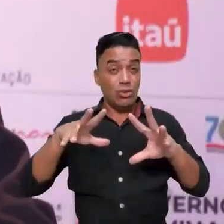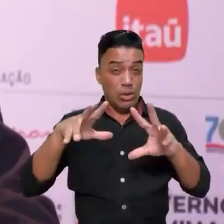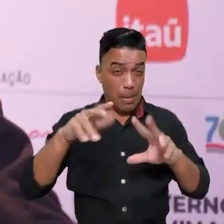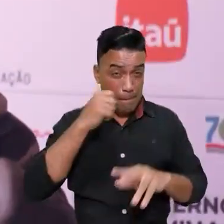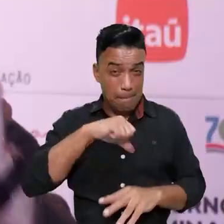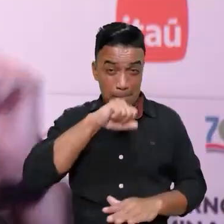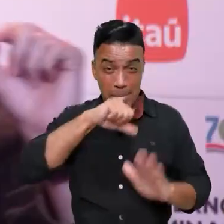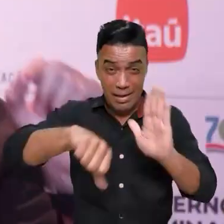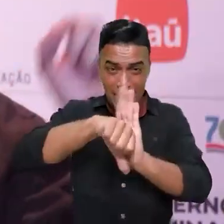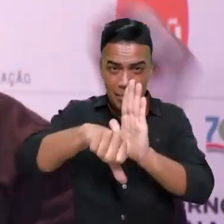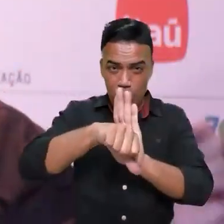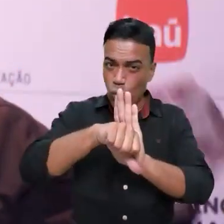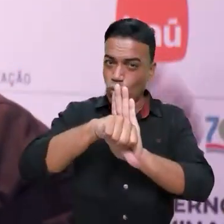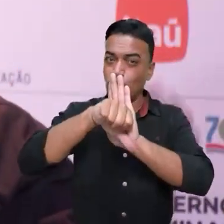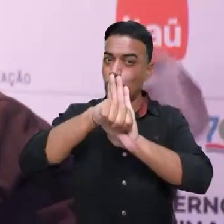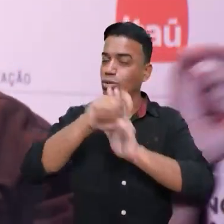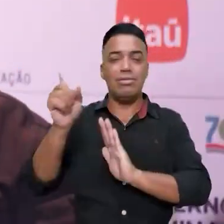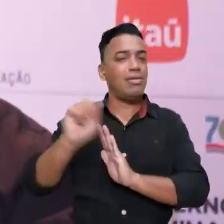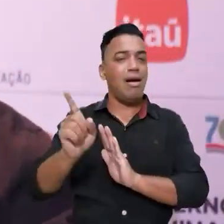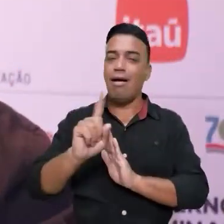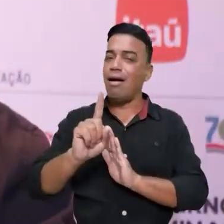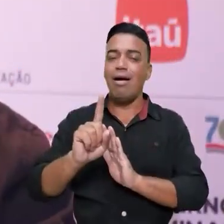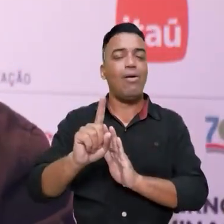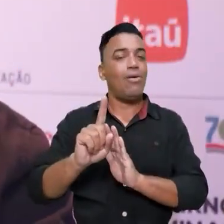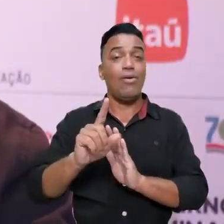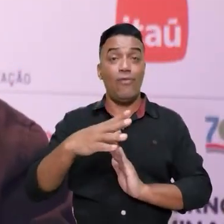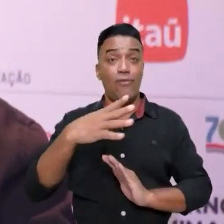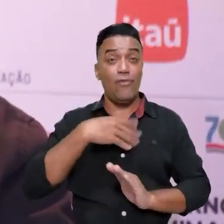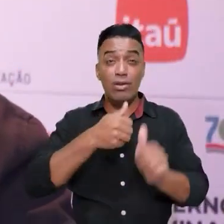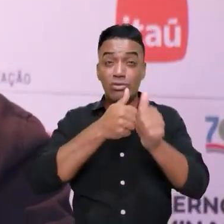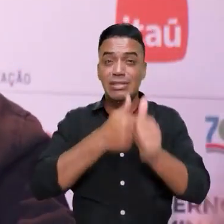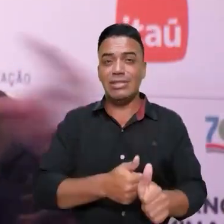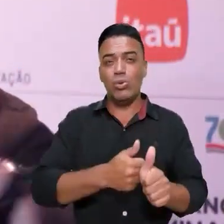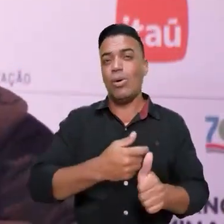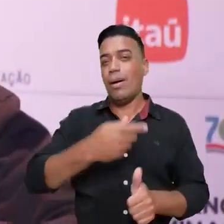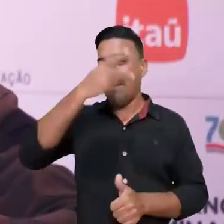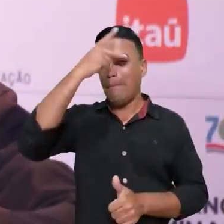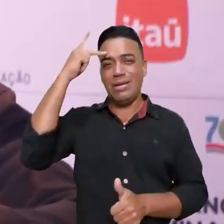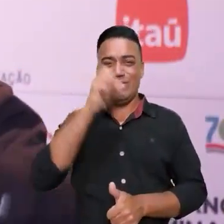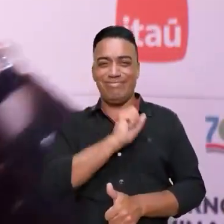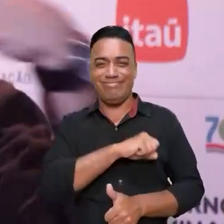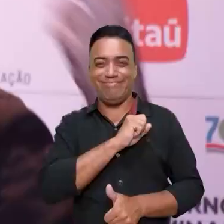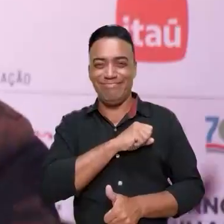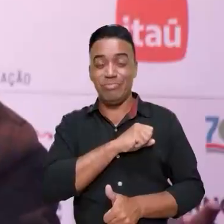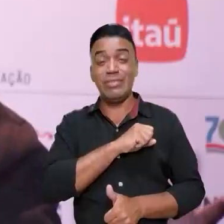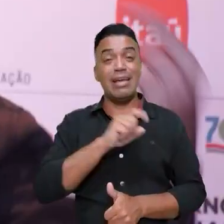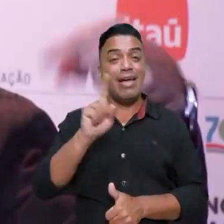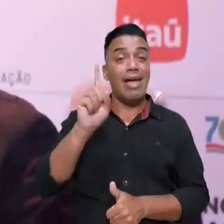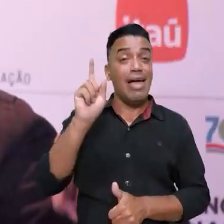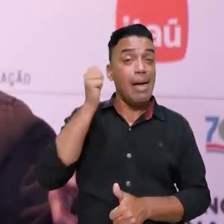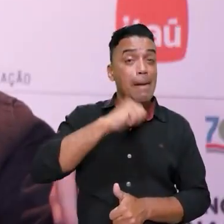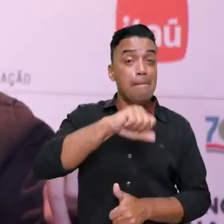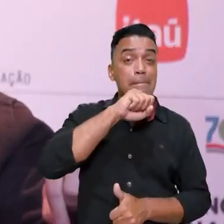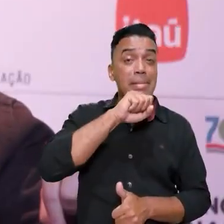filhos foram levados por uma má companhia. E mais do que isso, quando não eram mães que